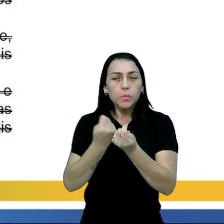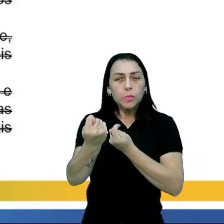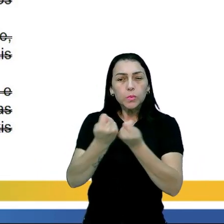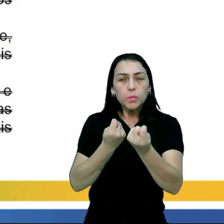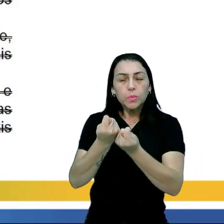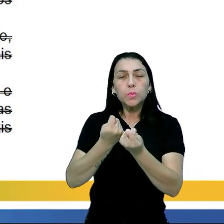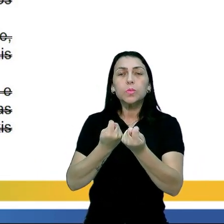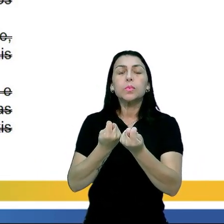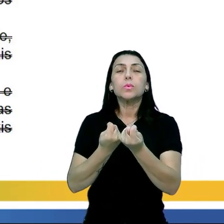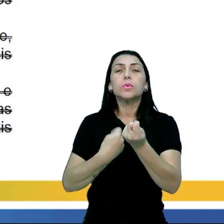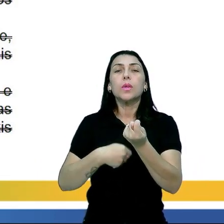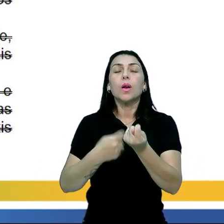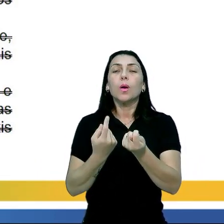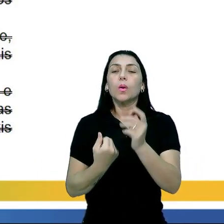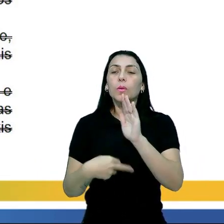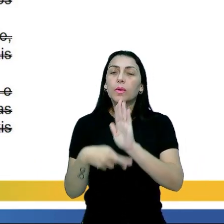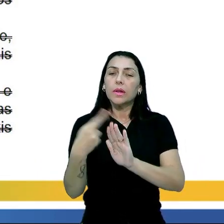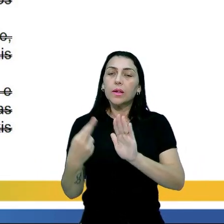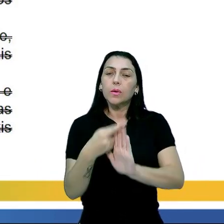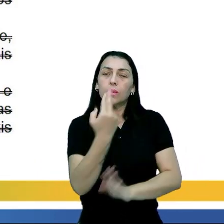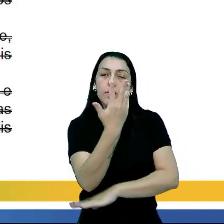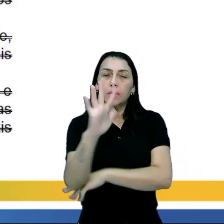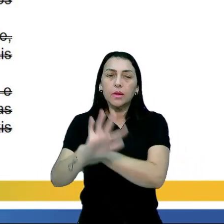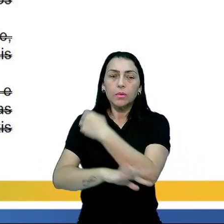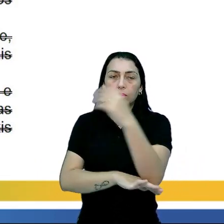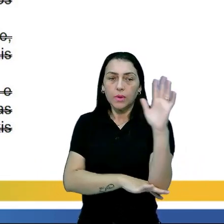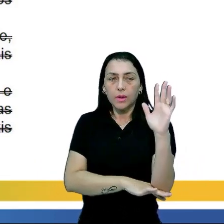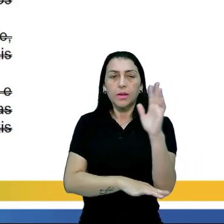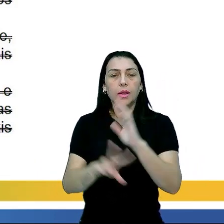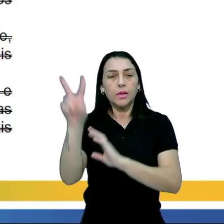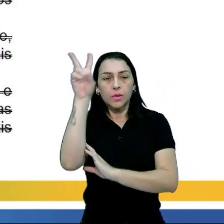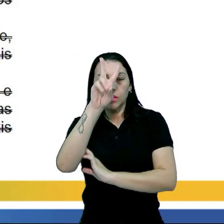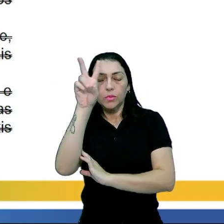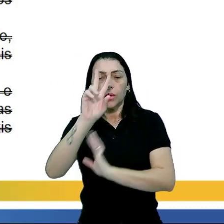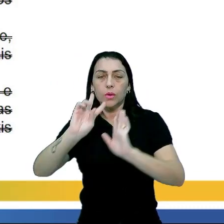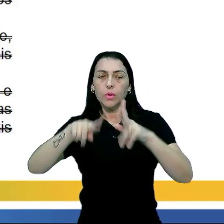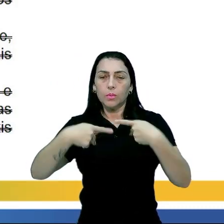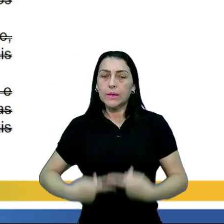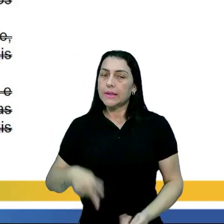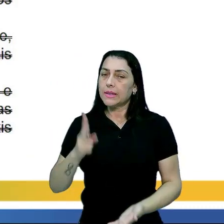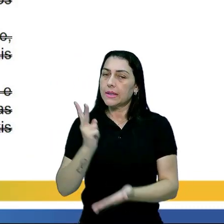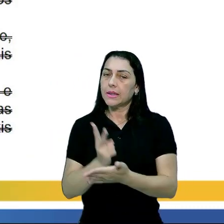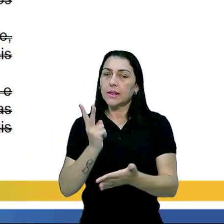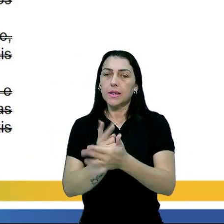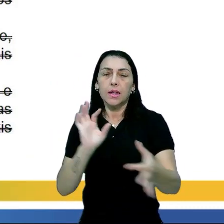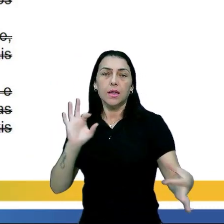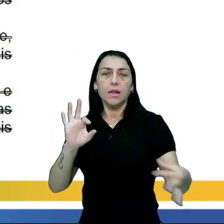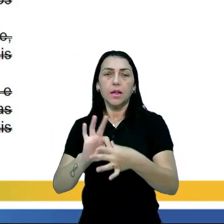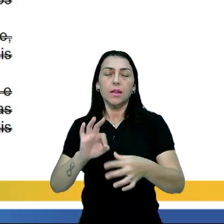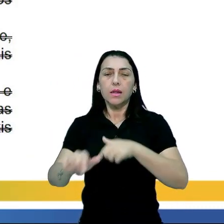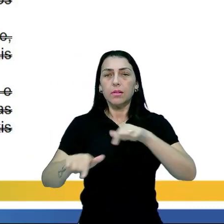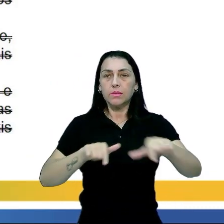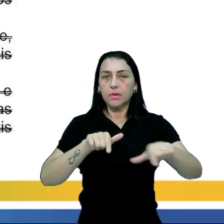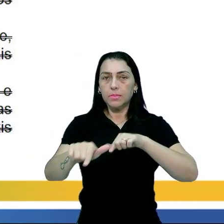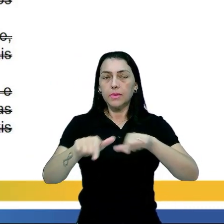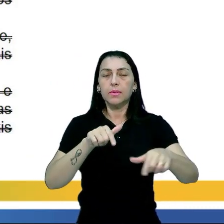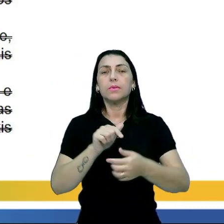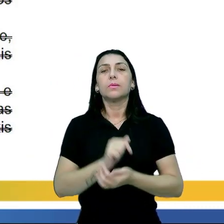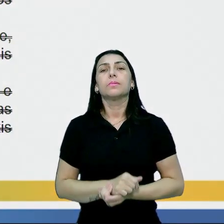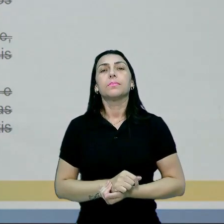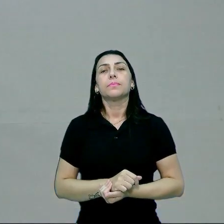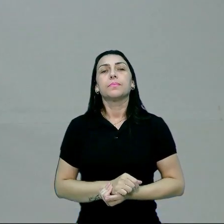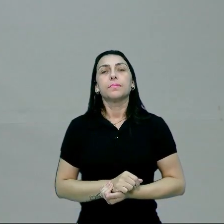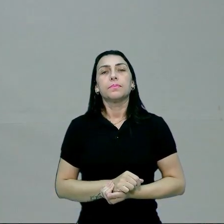na busca por controlar os recursos naturais, a história da humanidade sempre esteve ligada ao